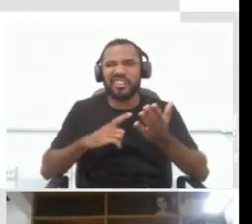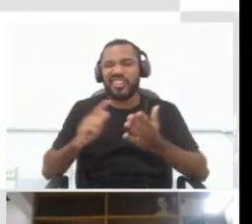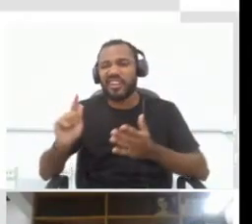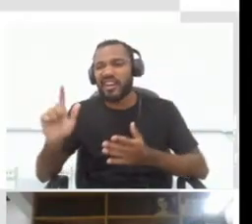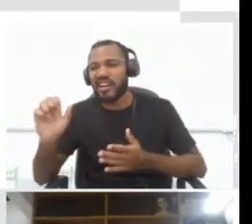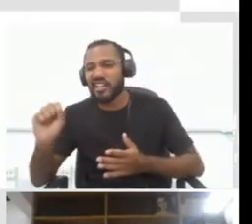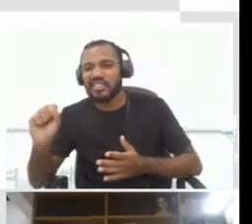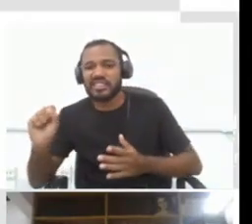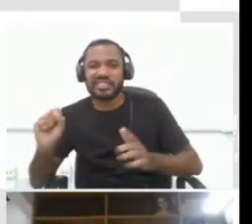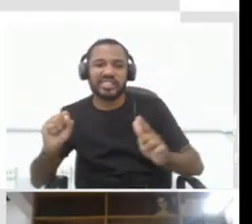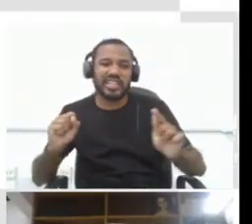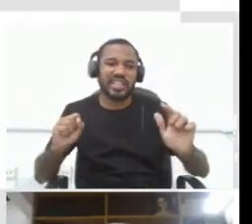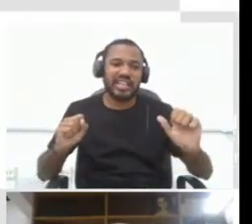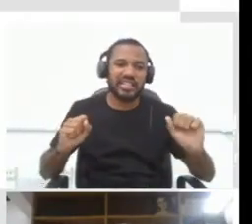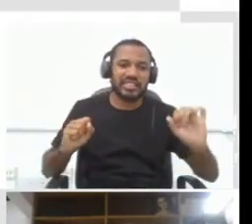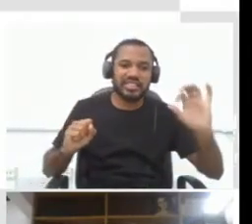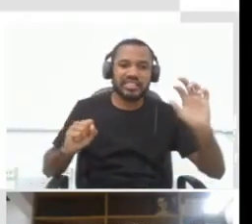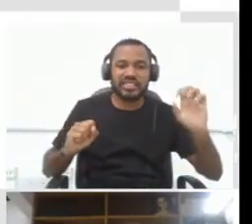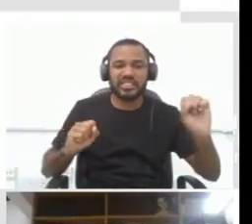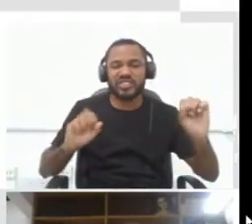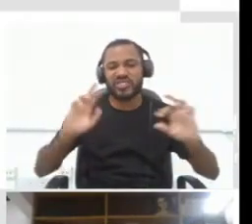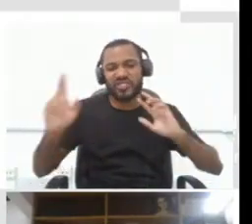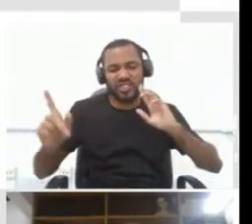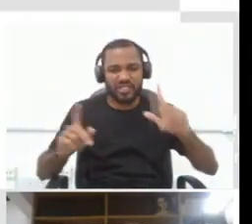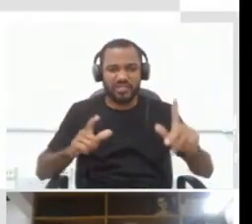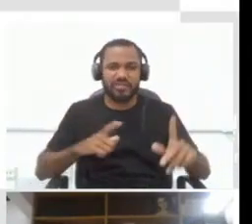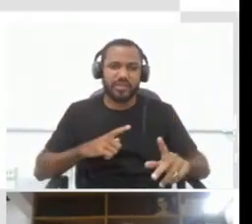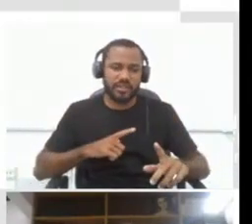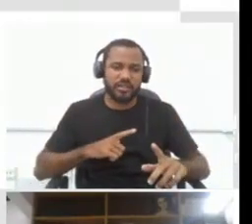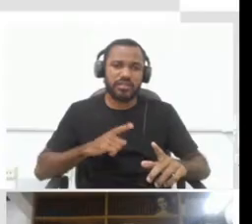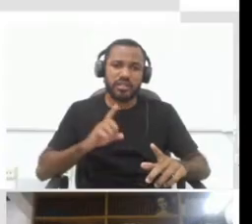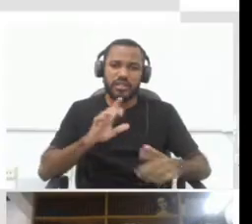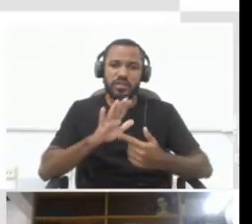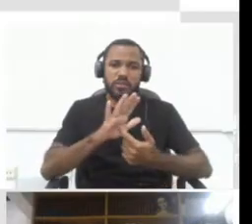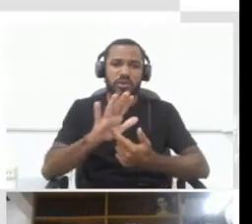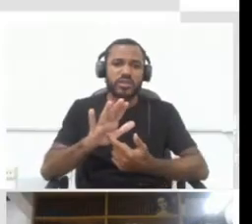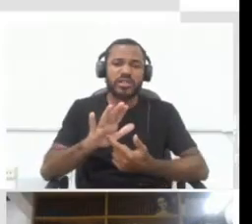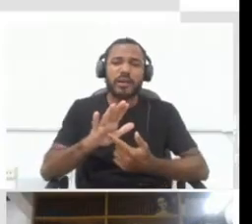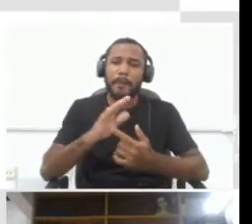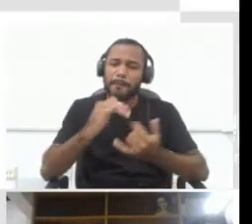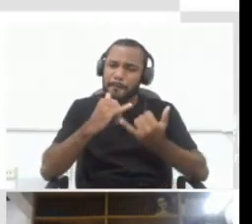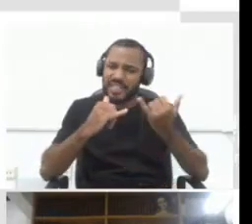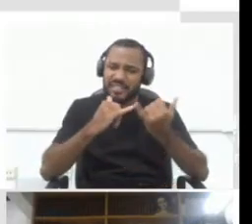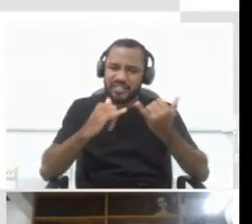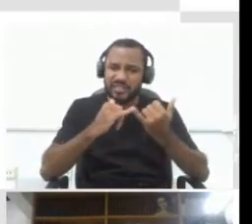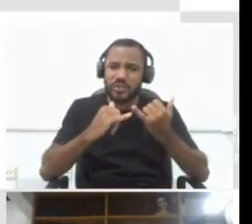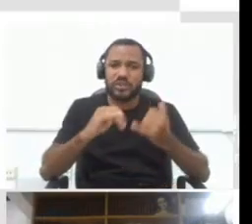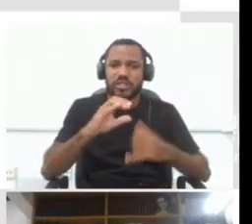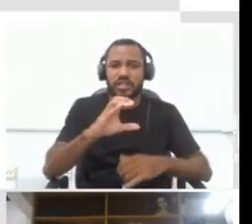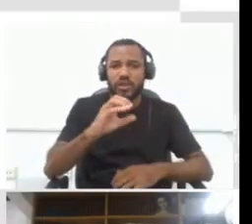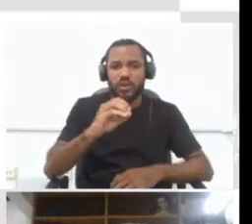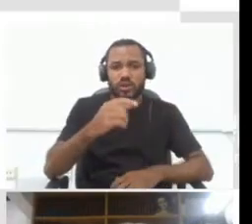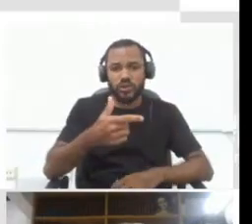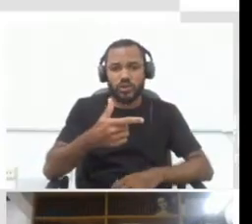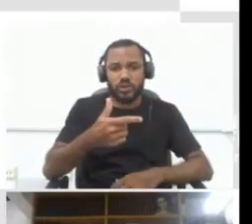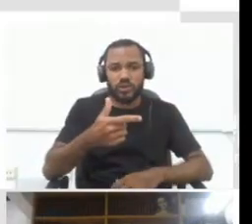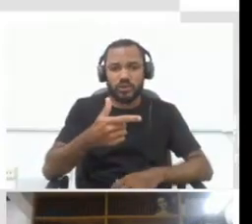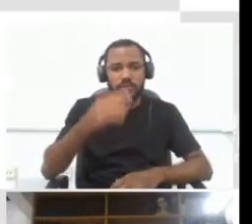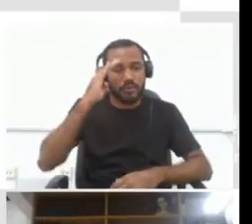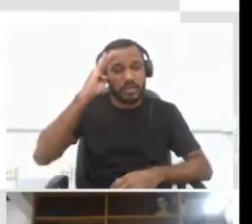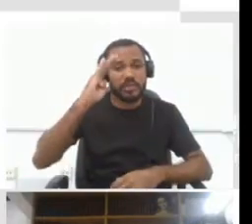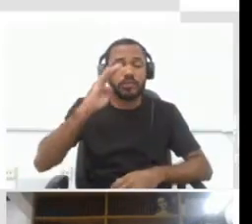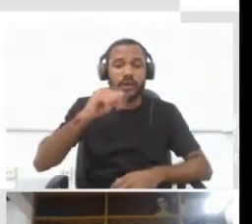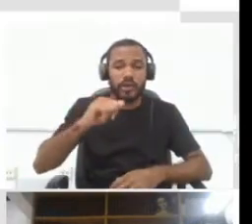do seu potencial de aquecimento. Né? Então, aqui, por isso, o CO2 equivalente. Então, 38, a mesma coisa de dizer gás de efeito estufa,